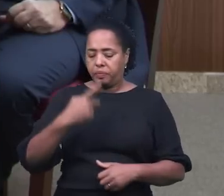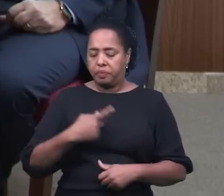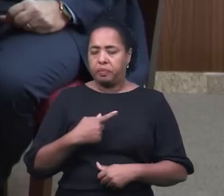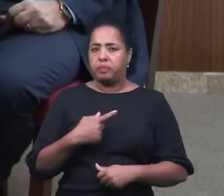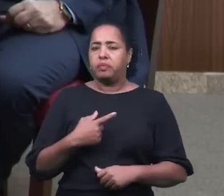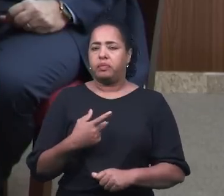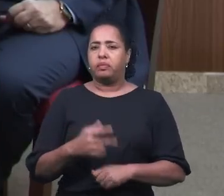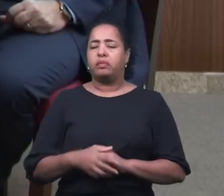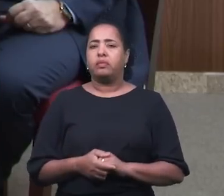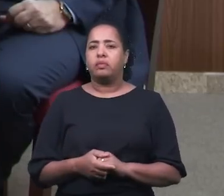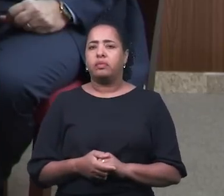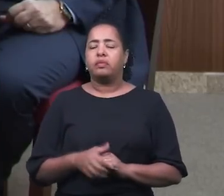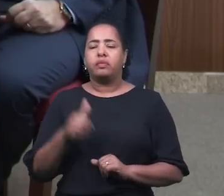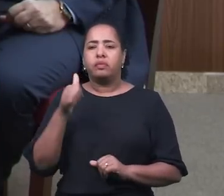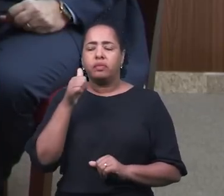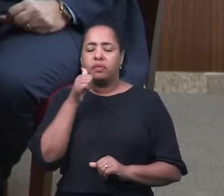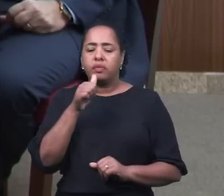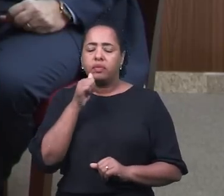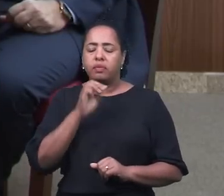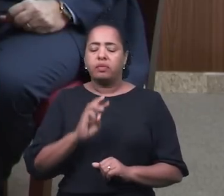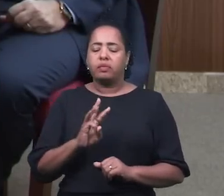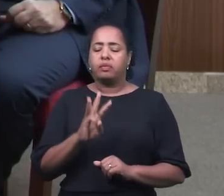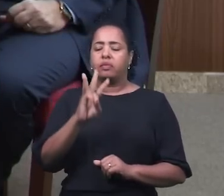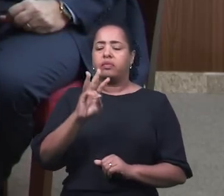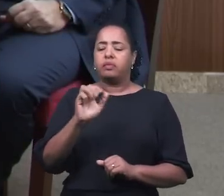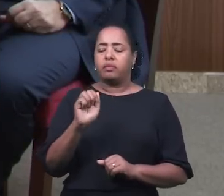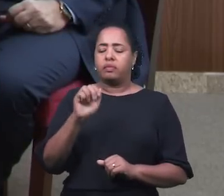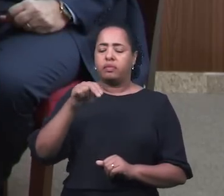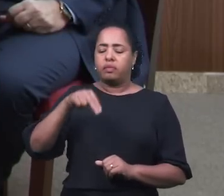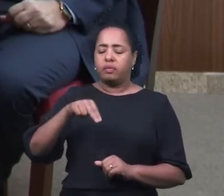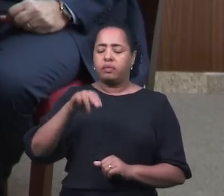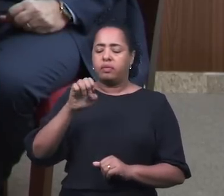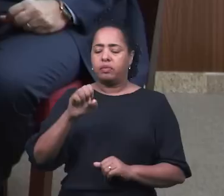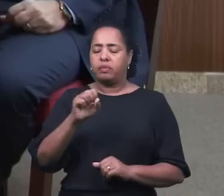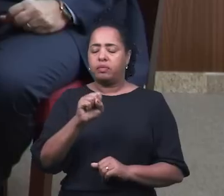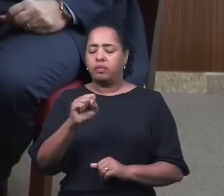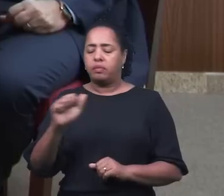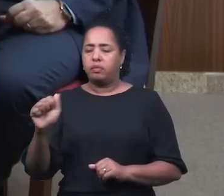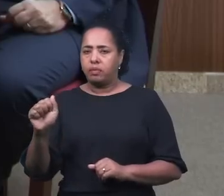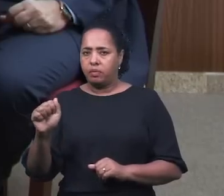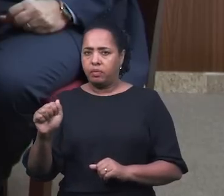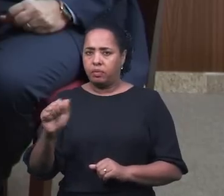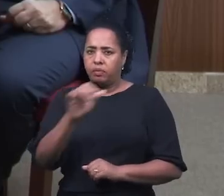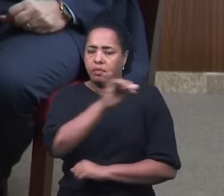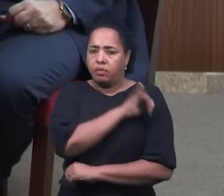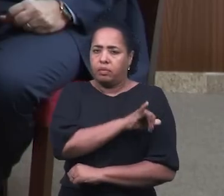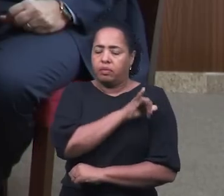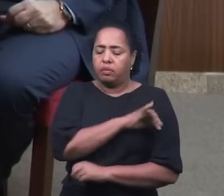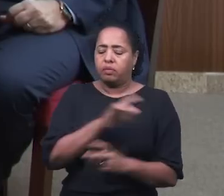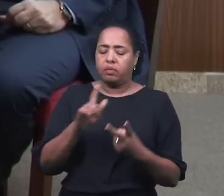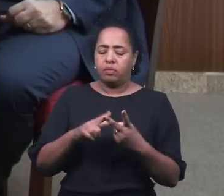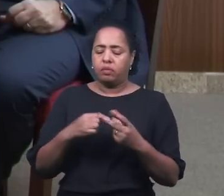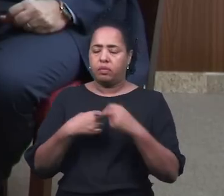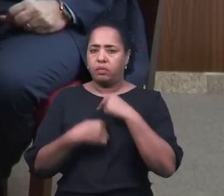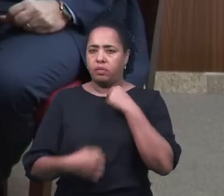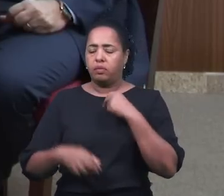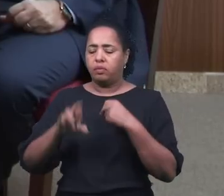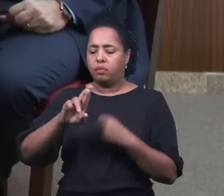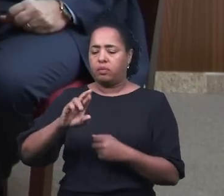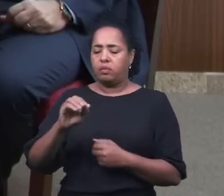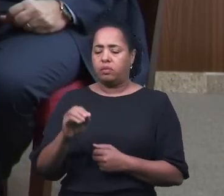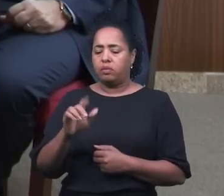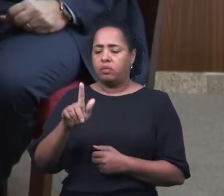a resposta, né? A senhora Vanessa de Montenegro, aqui de Magé, Rio de Janeiro, e o obreiro